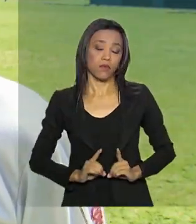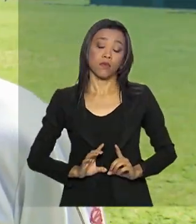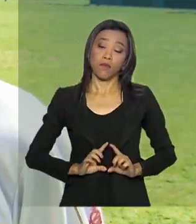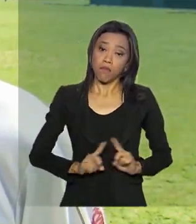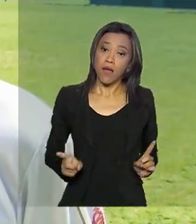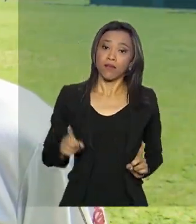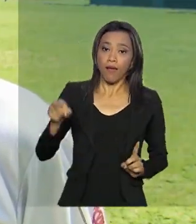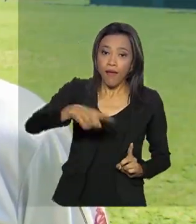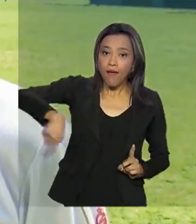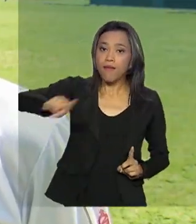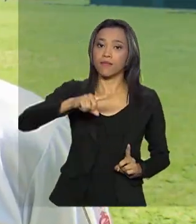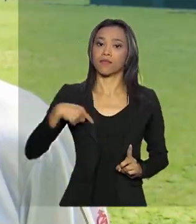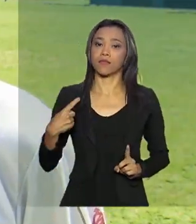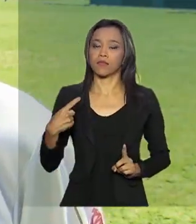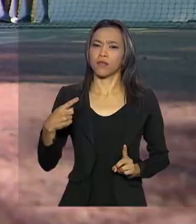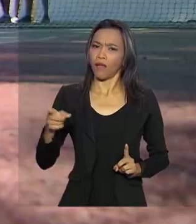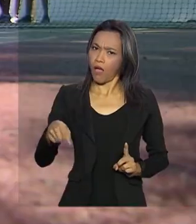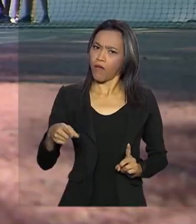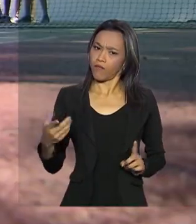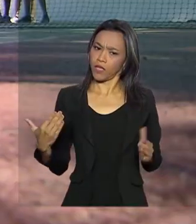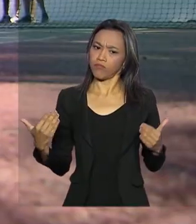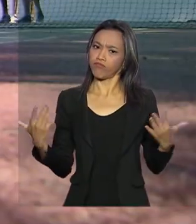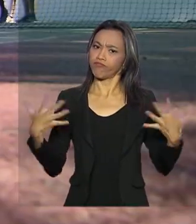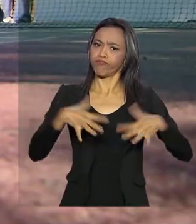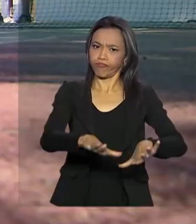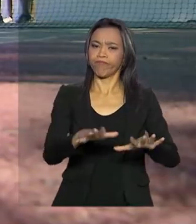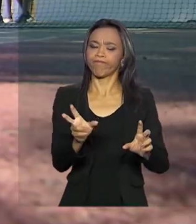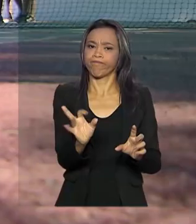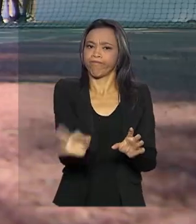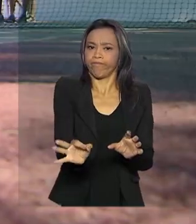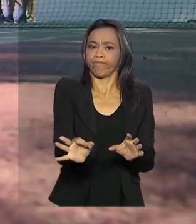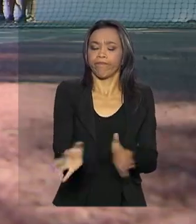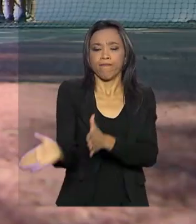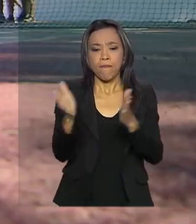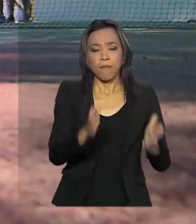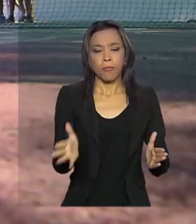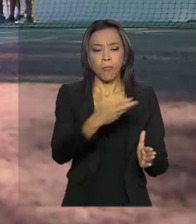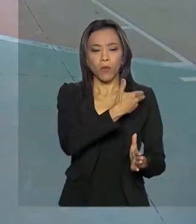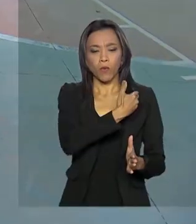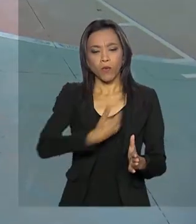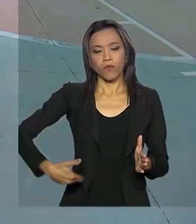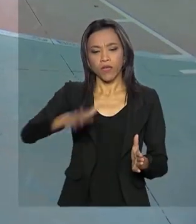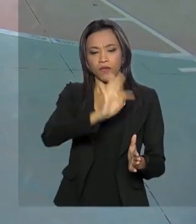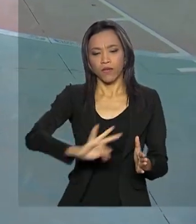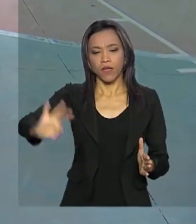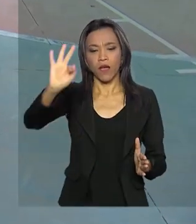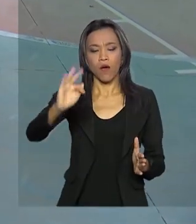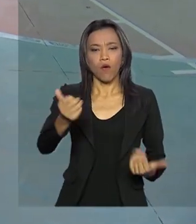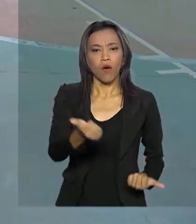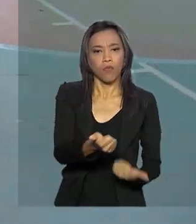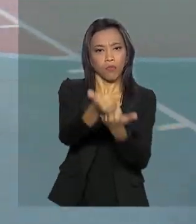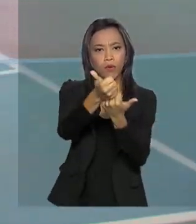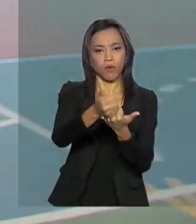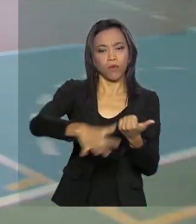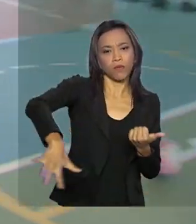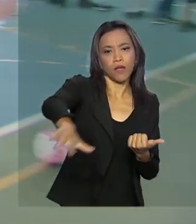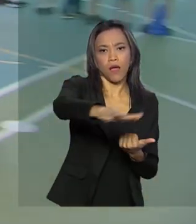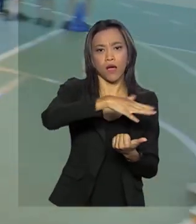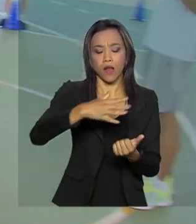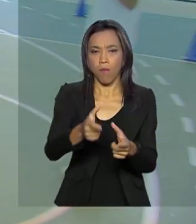ficam na porção de inclusive o governo federal fortaleceu o profesp com aumento no número de atendimentos